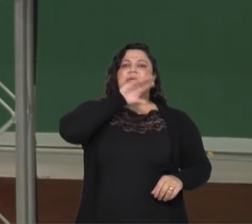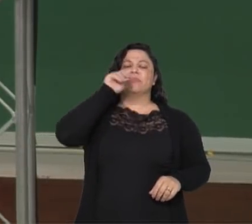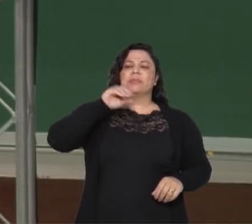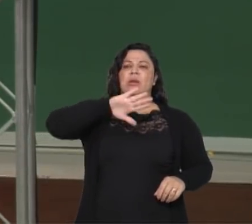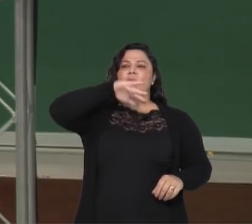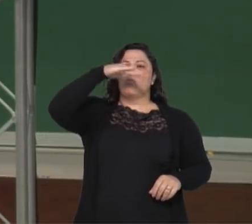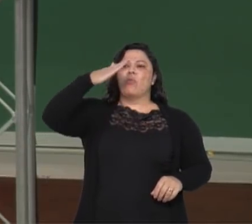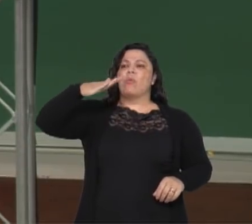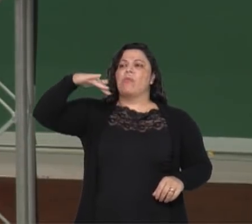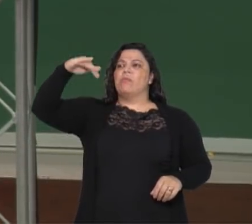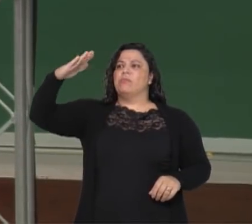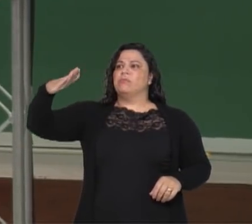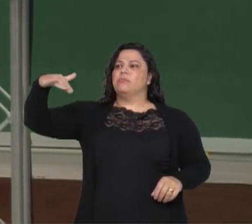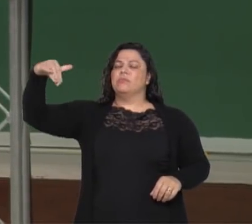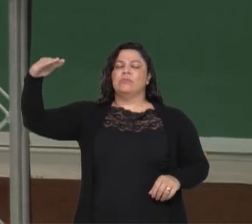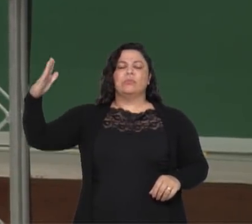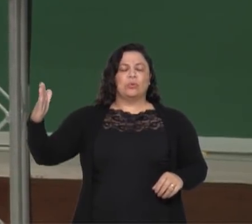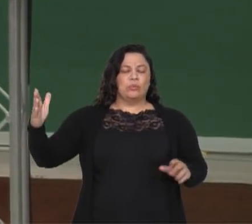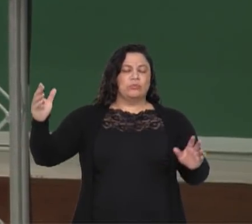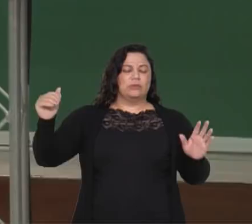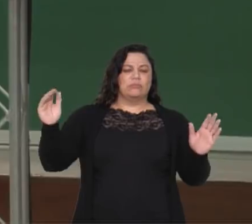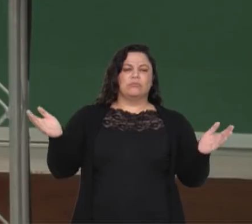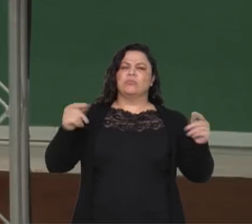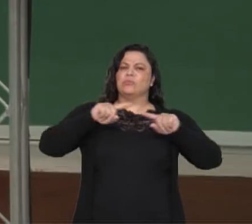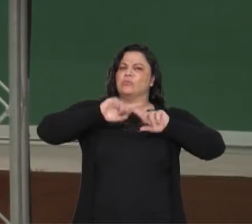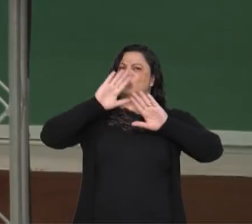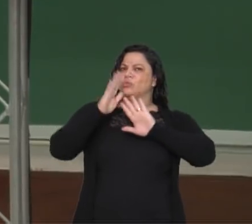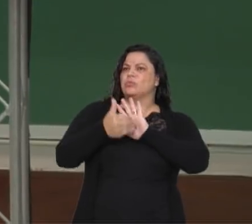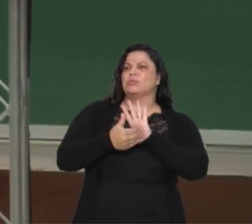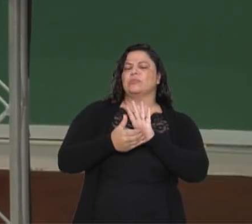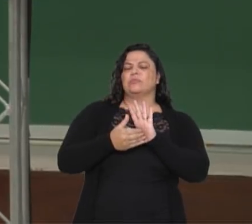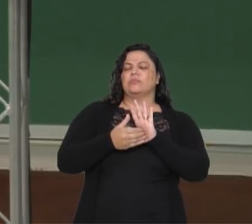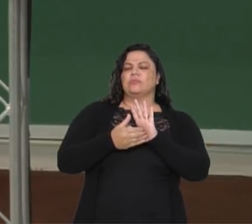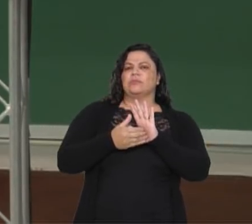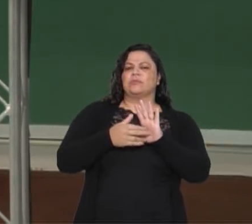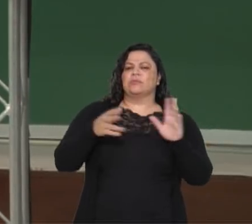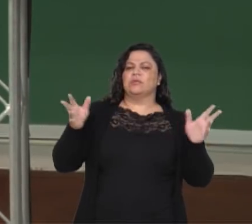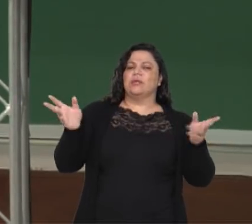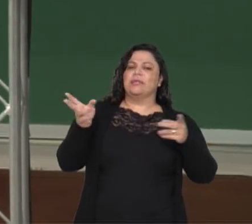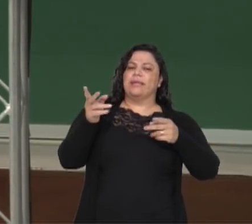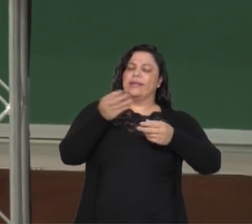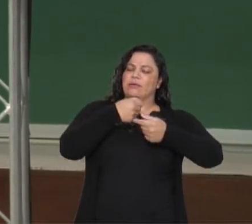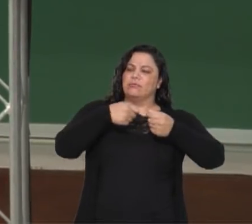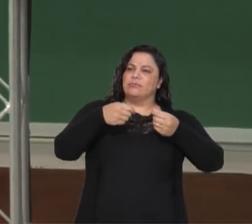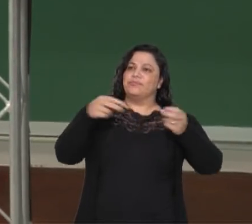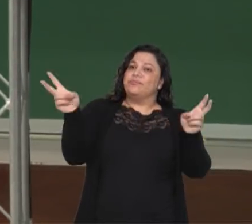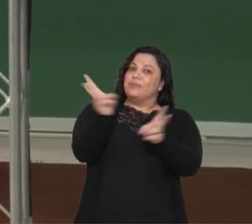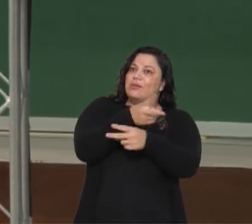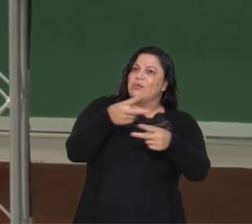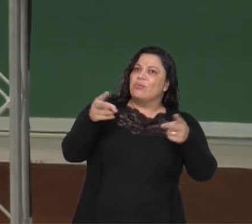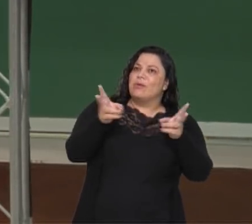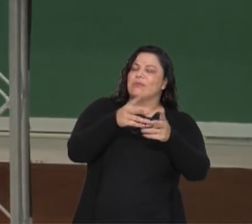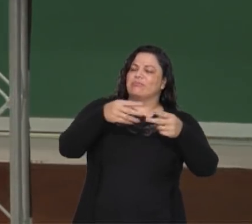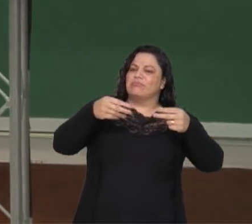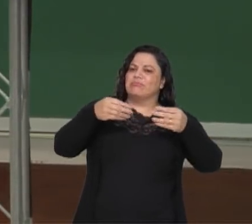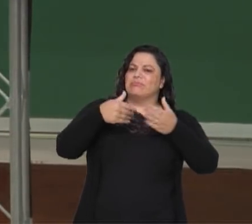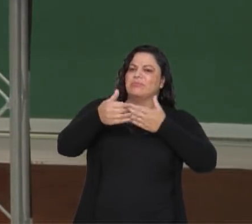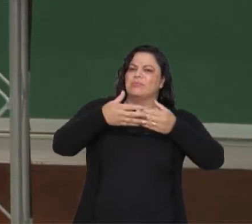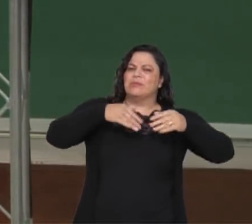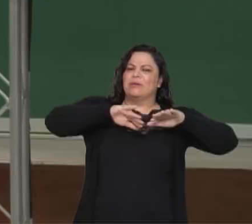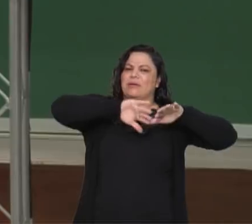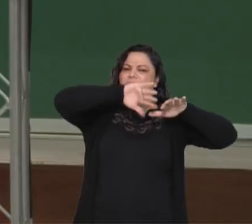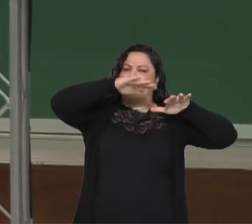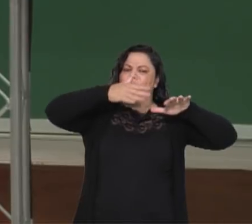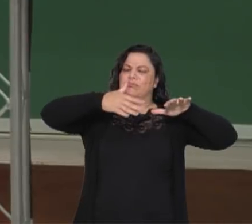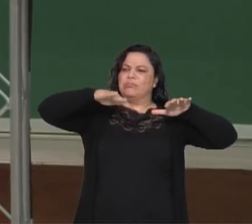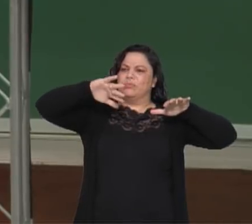tem uma fonte material que dispersa essa onda, que a gente vai trabalhar bem na aula, e que atinge